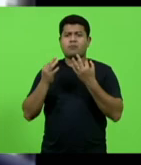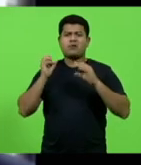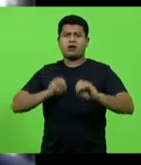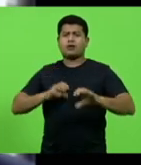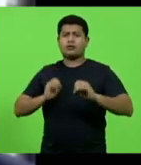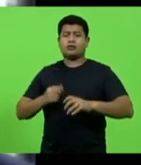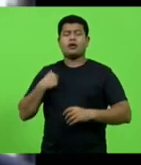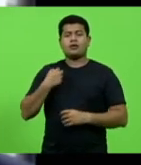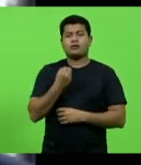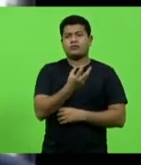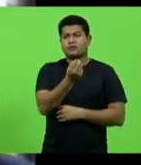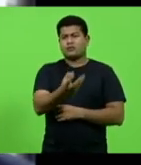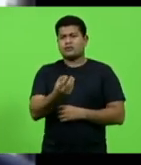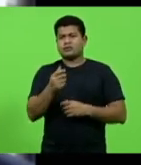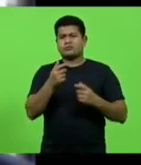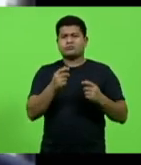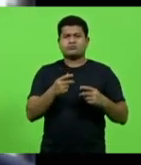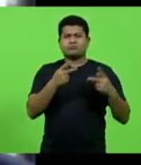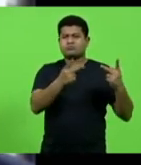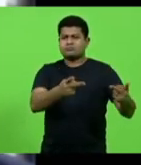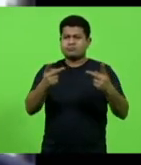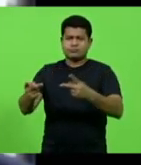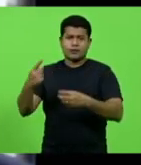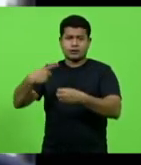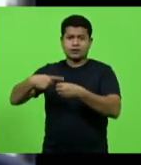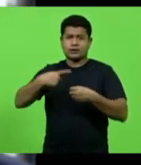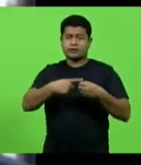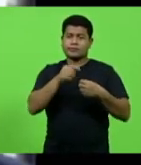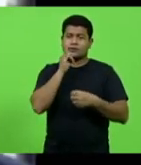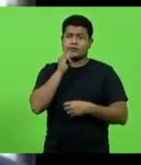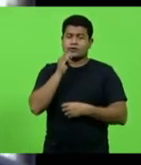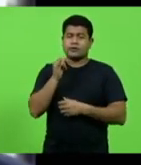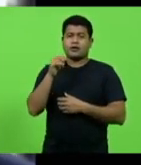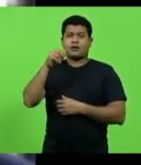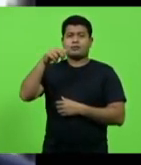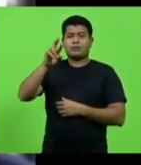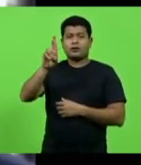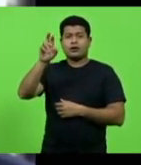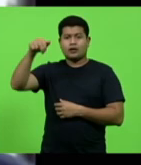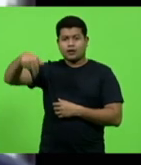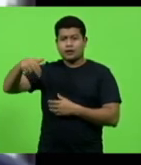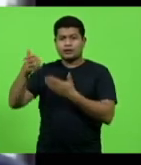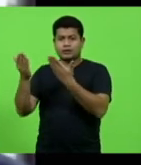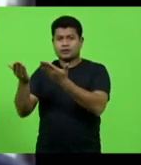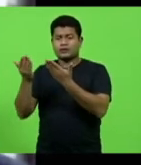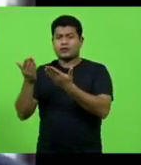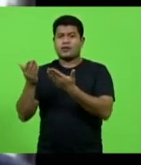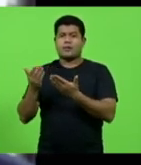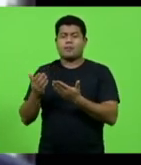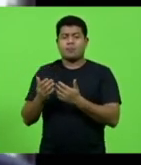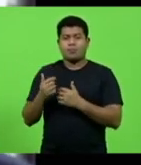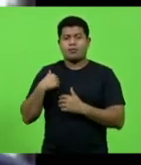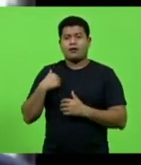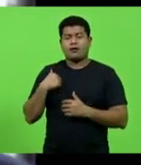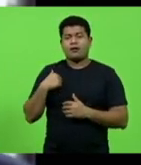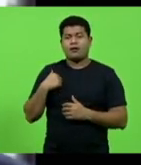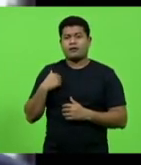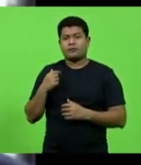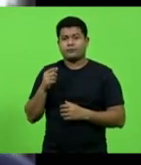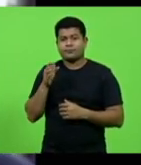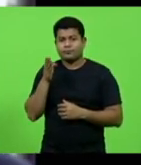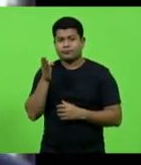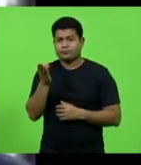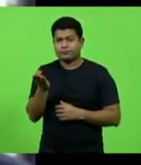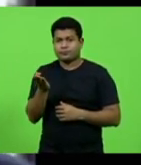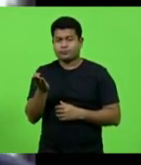viajei por várias cidades, eu estive no Rio Grande do Norte, em cidades muito pequenas, com grupos de famílias educando